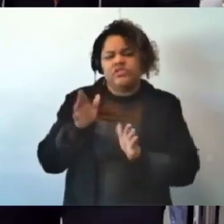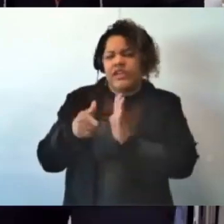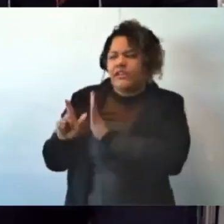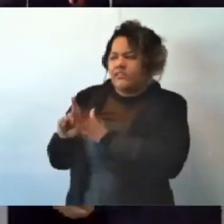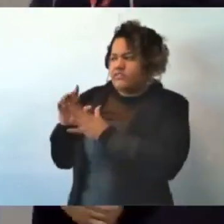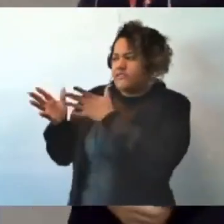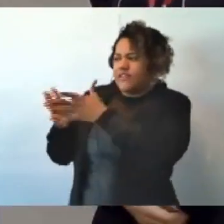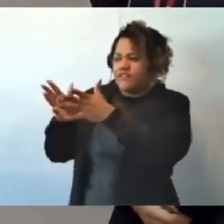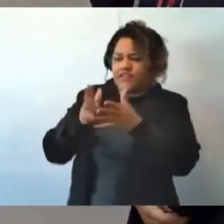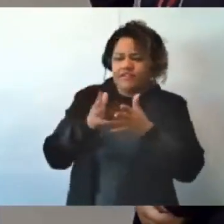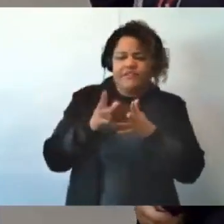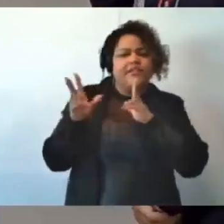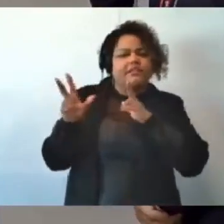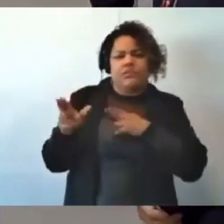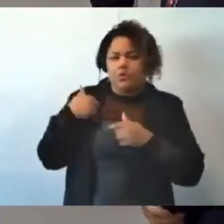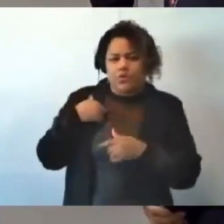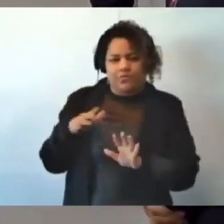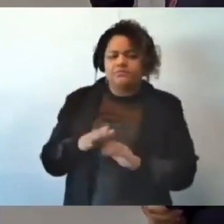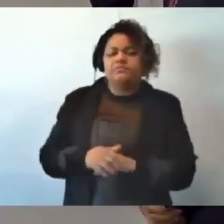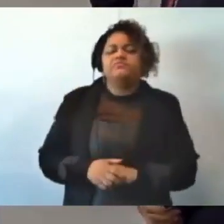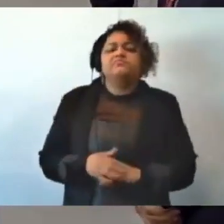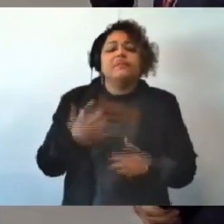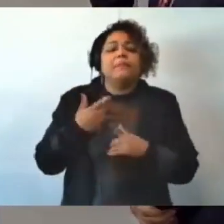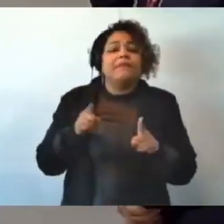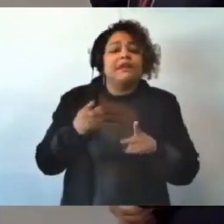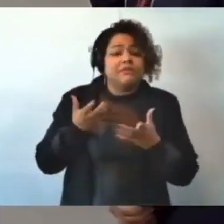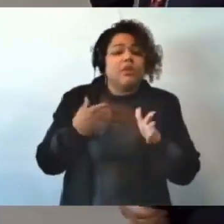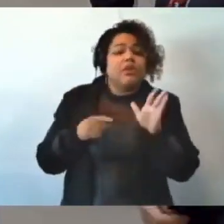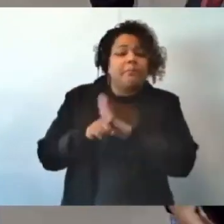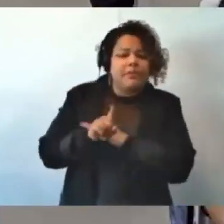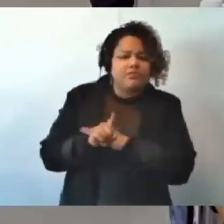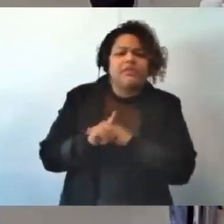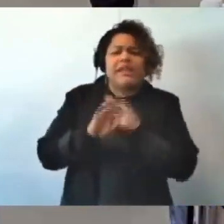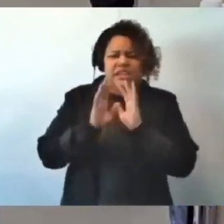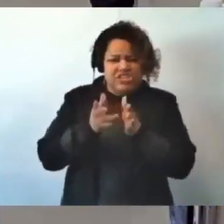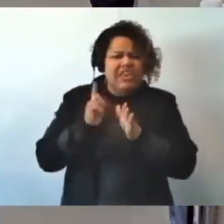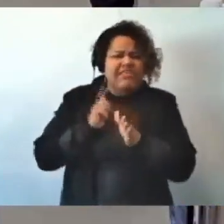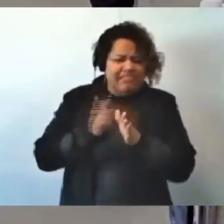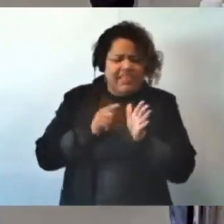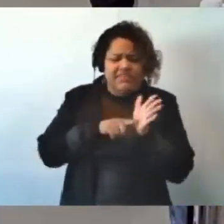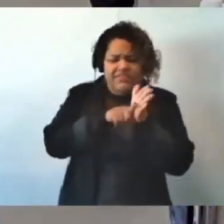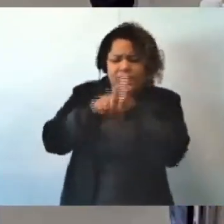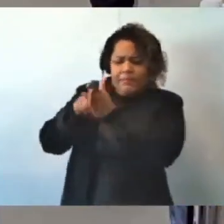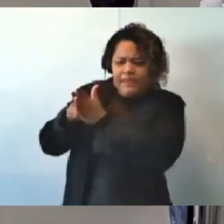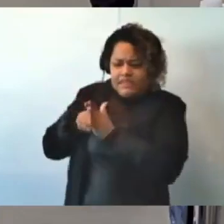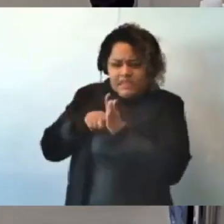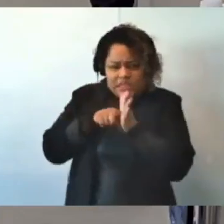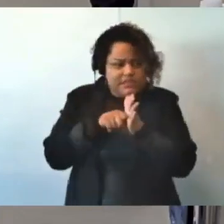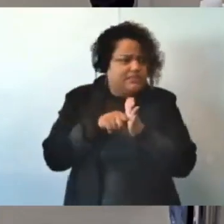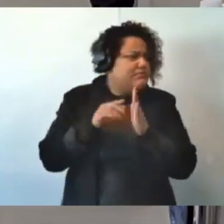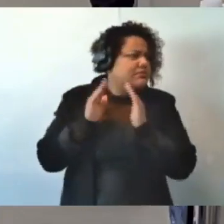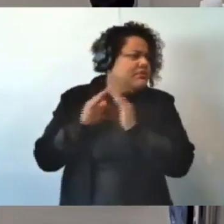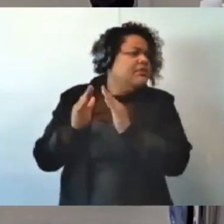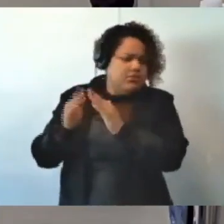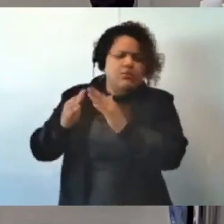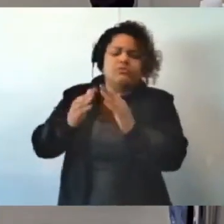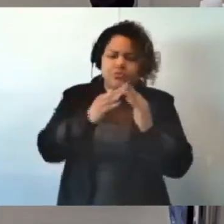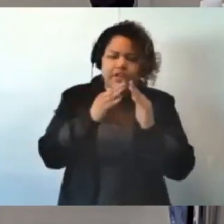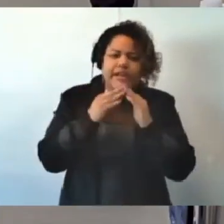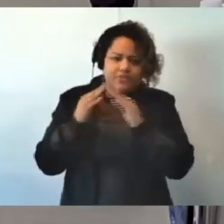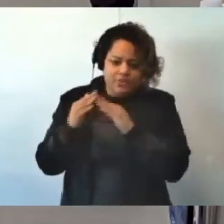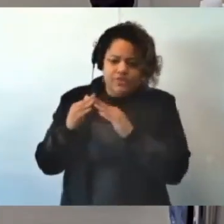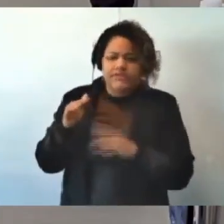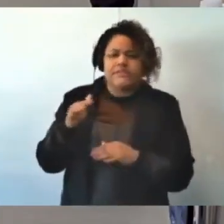perguntar, se foi feita uma enquete com os moradores da floresta, né, de